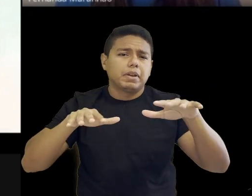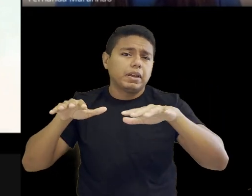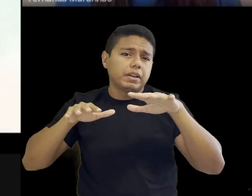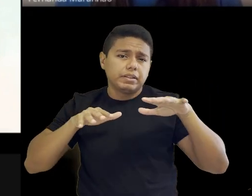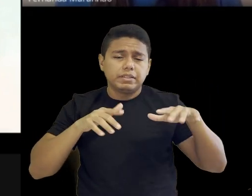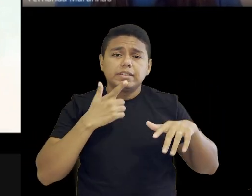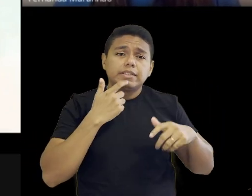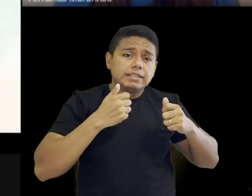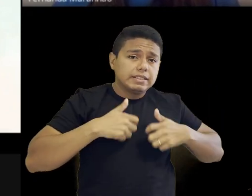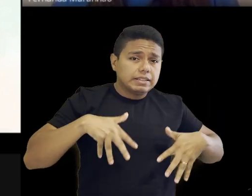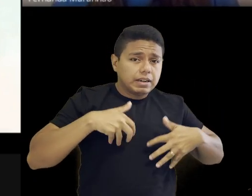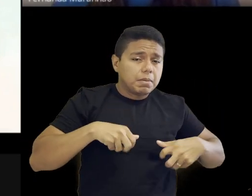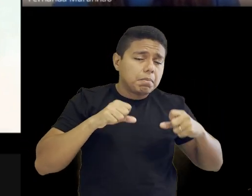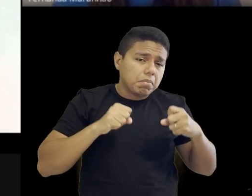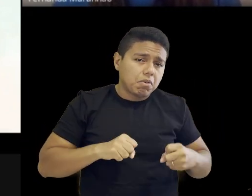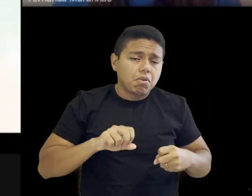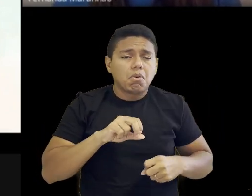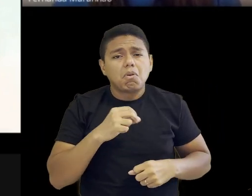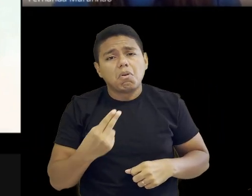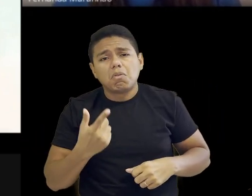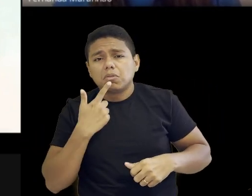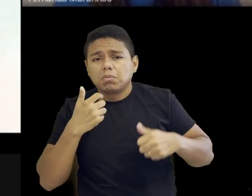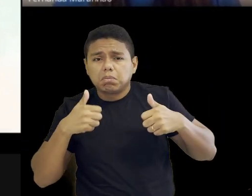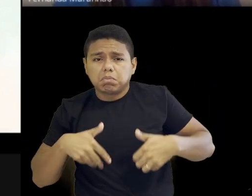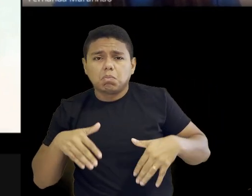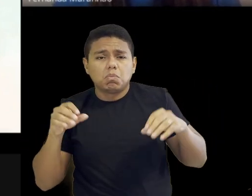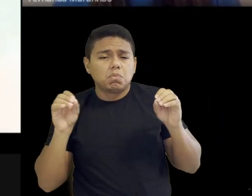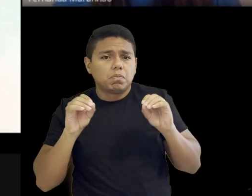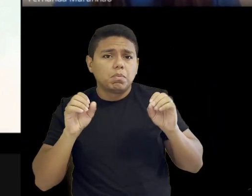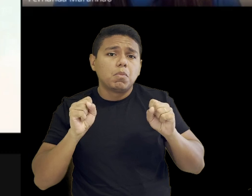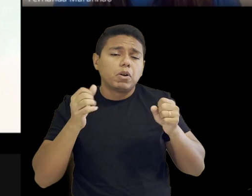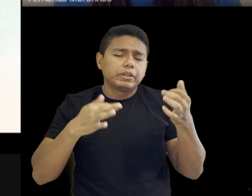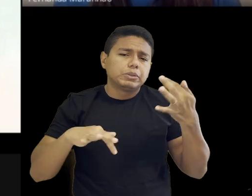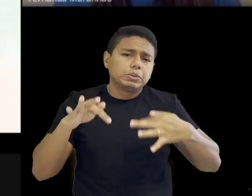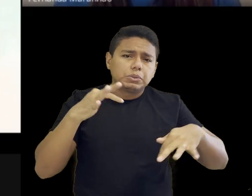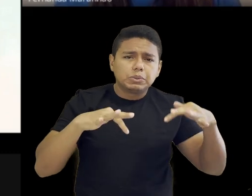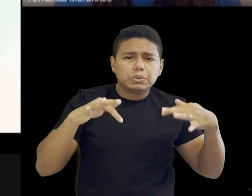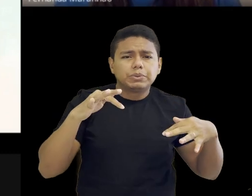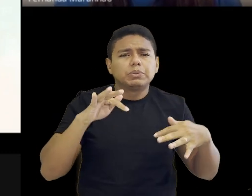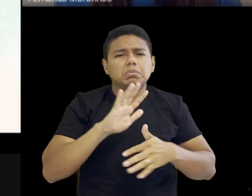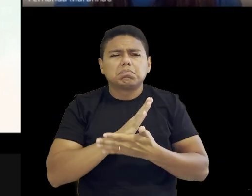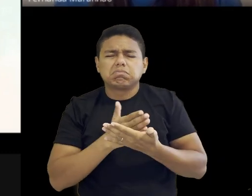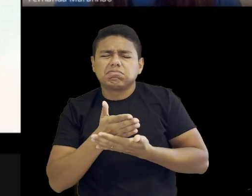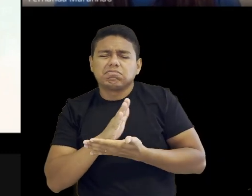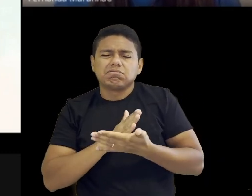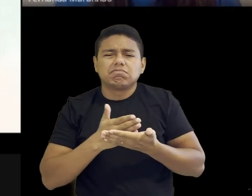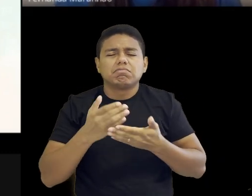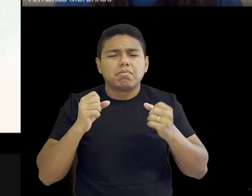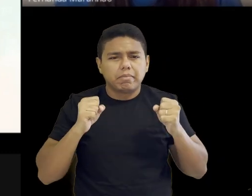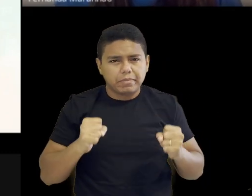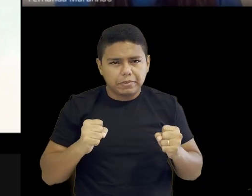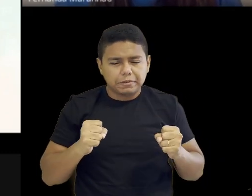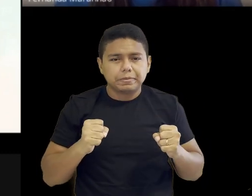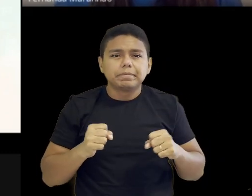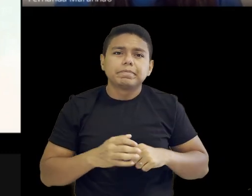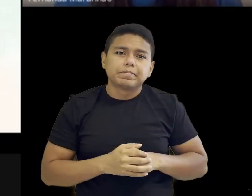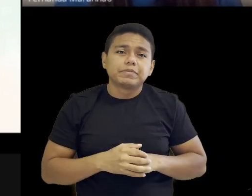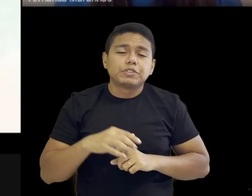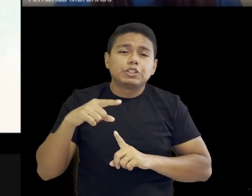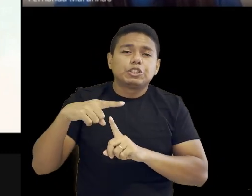haver sangramento ou não, a depender do subtipo. Pode haver dor embaixo do ventre, dor tipo cólica ou